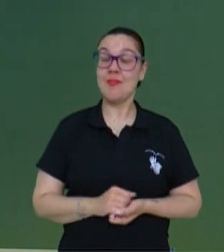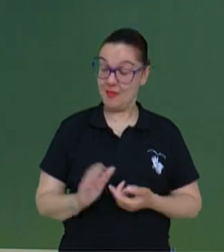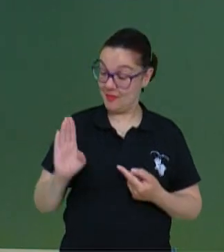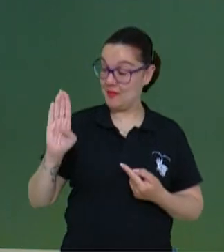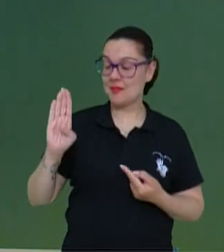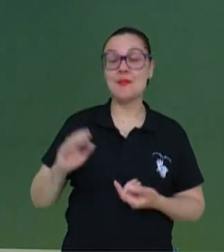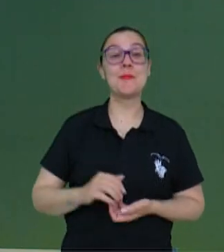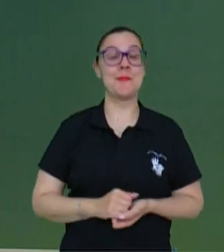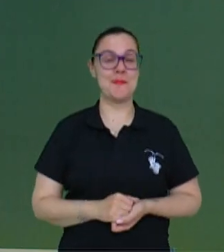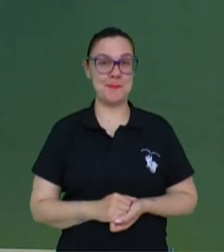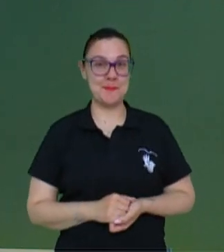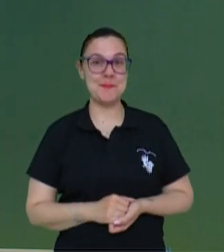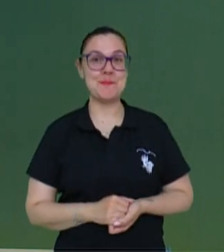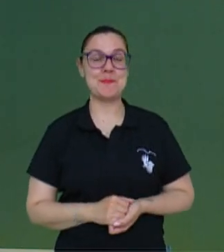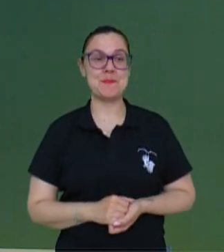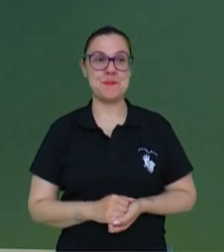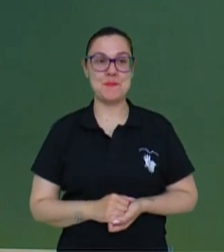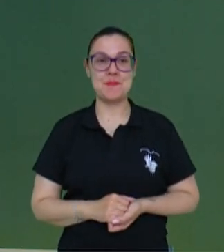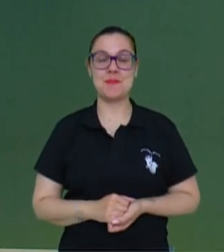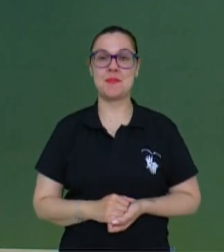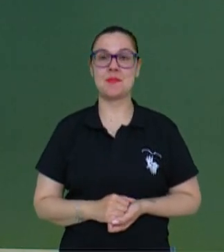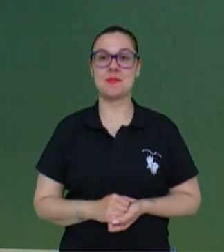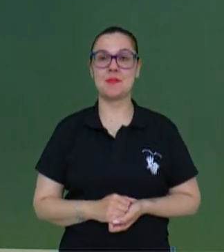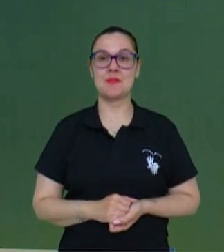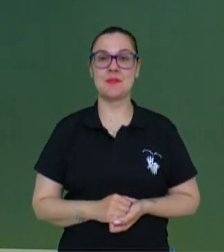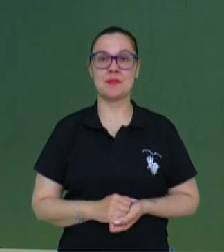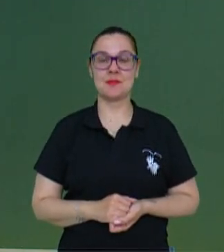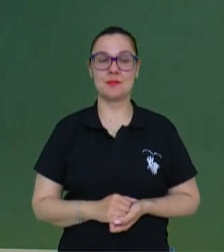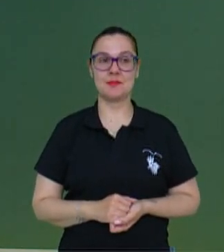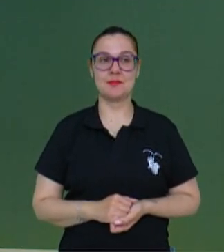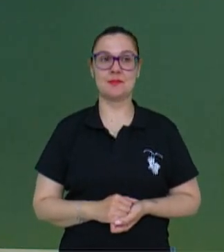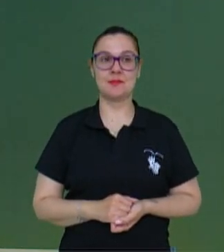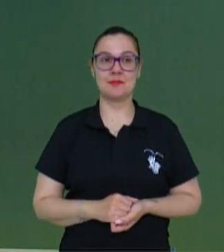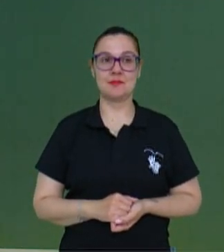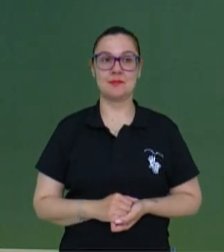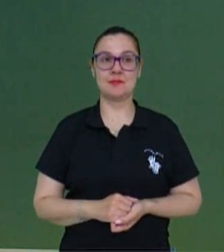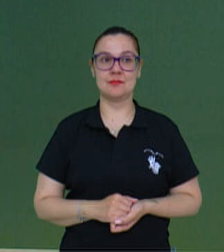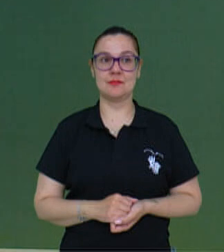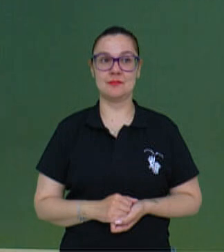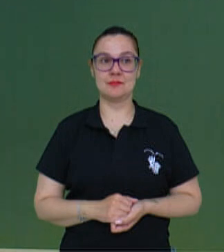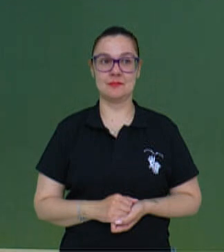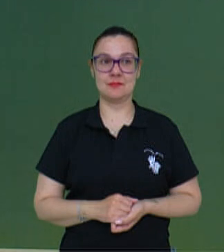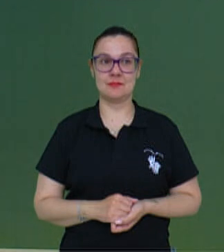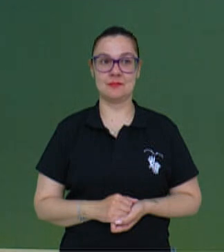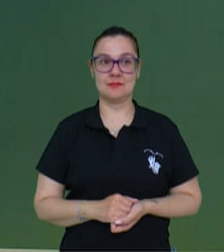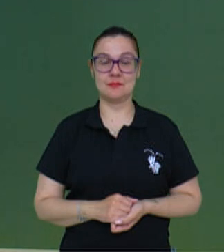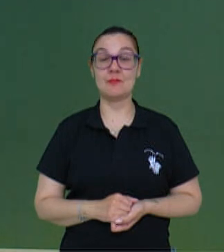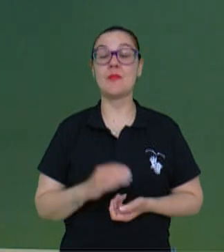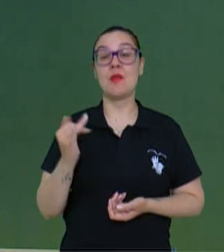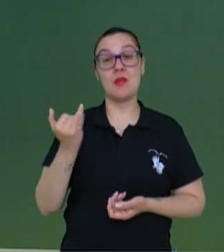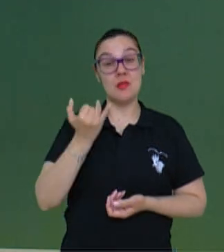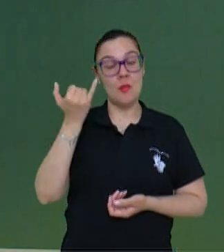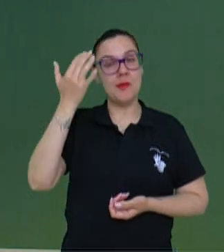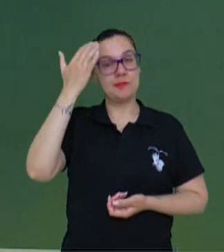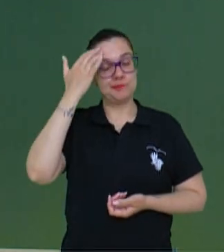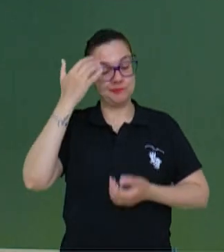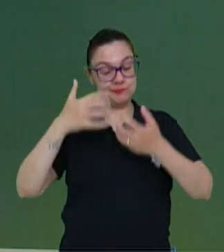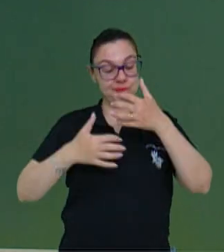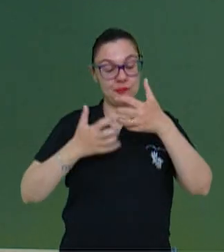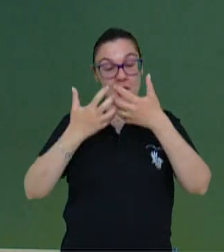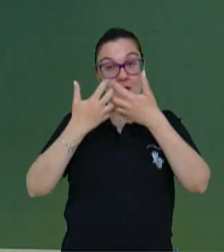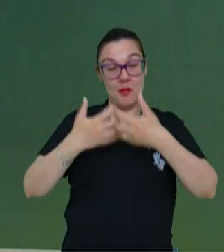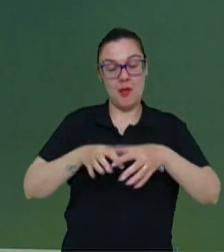letra B. É importante pensar e planear bem o mensagem antes de emitirla. Então, é importante pensar